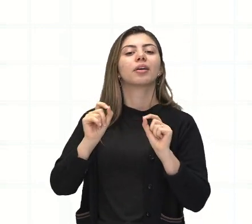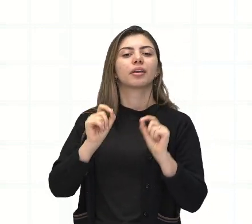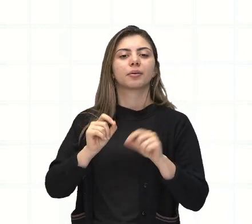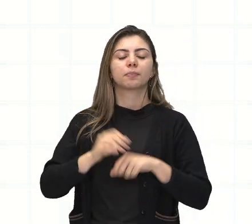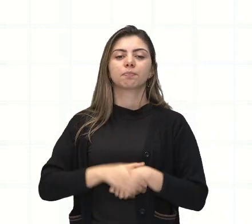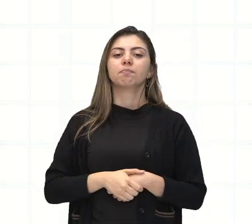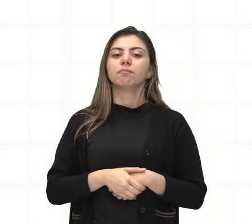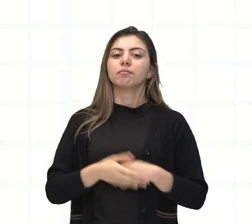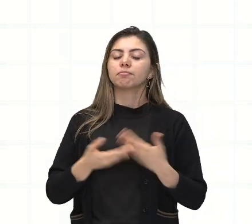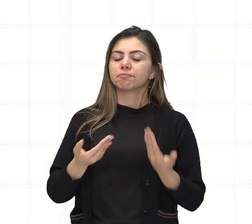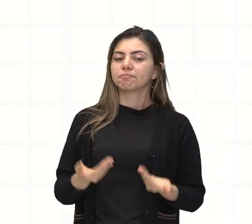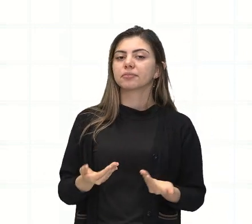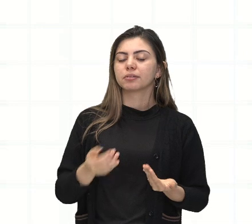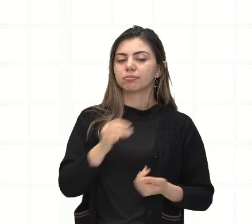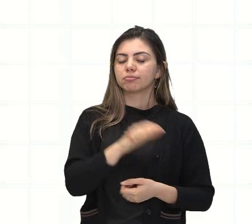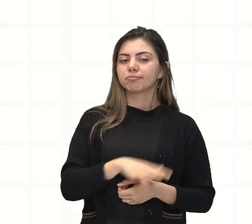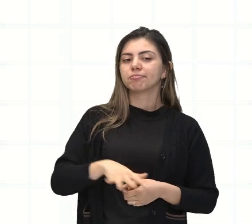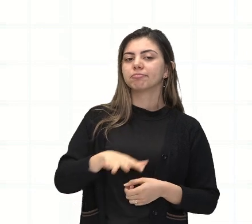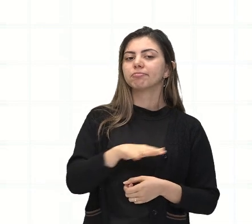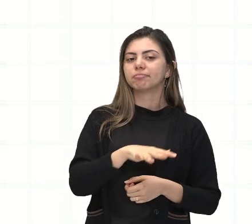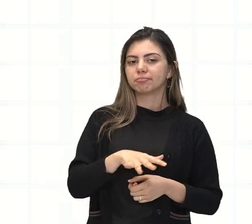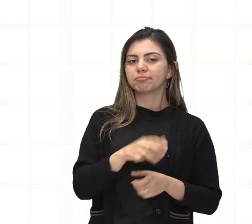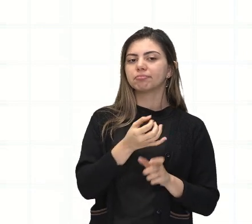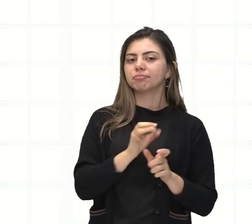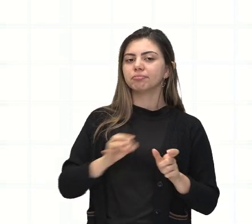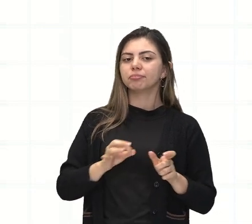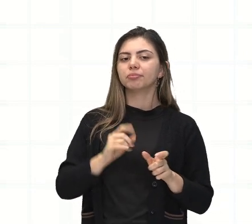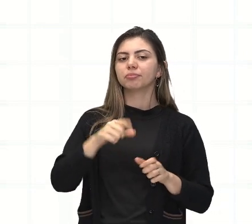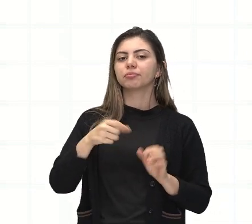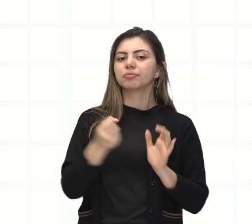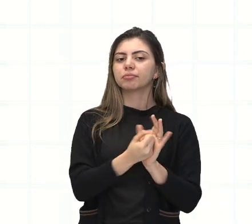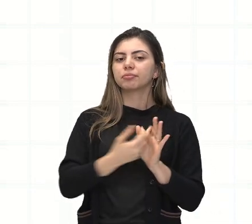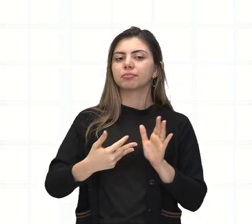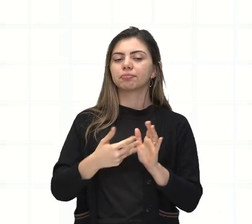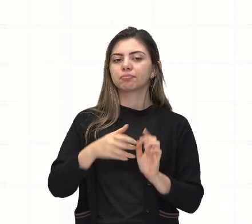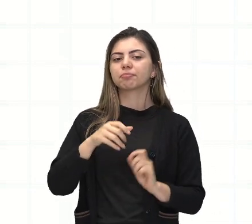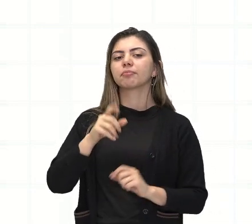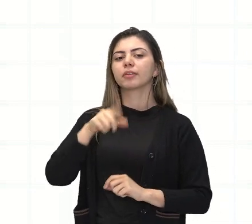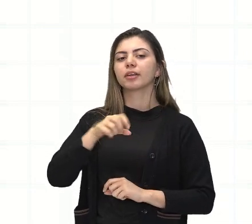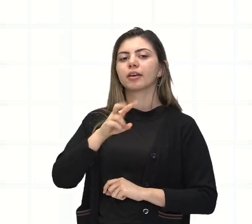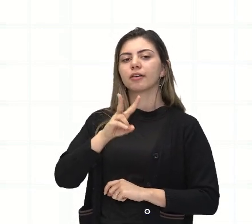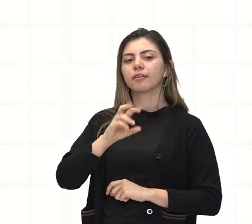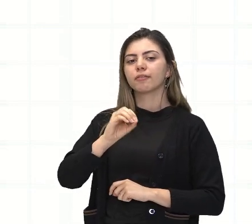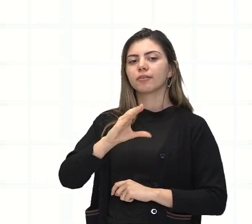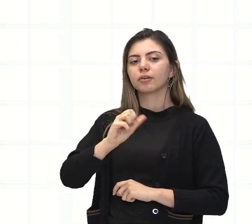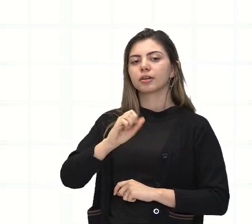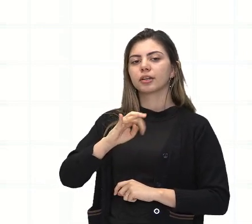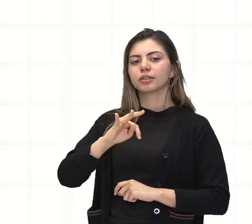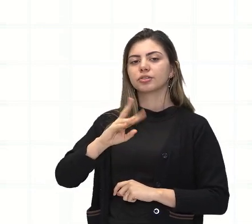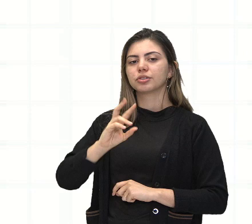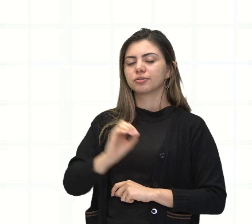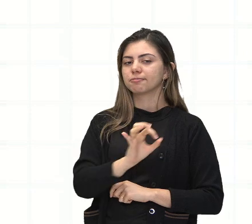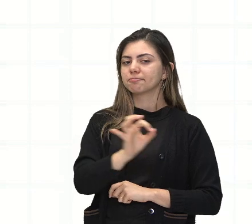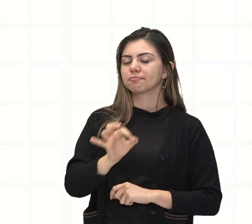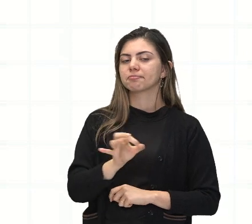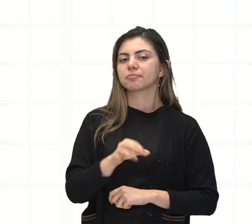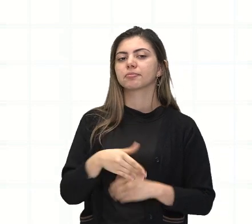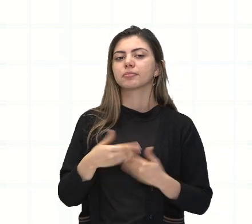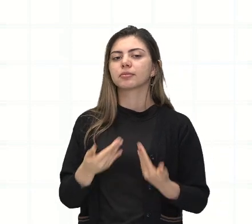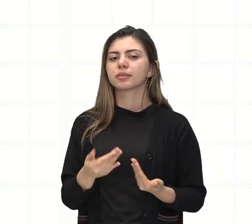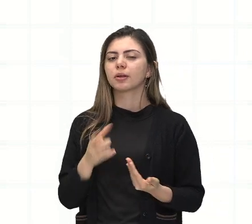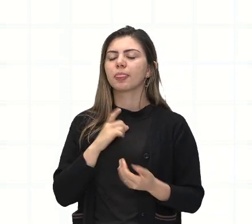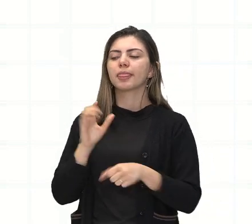na sintaxe, nós classificamos como vocativo. Então, quem está